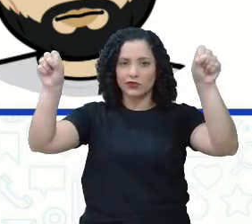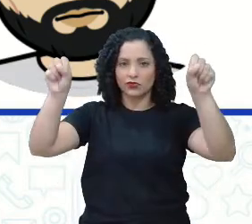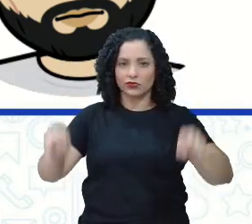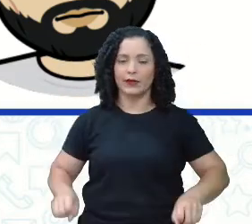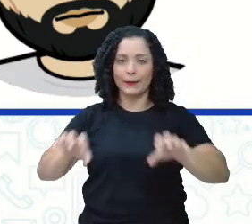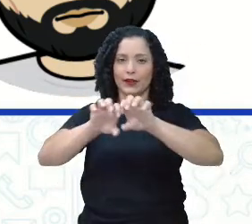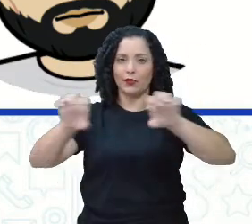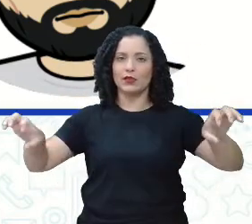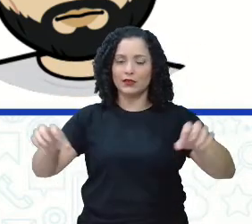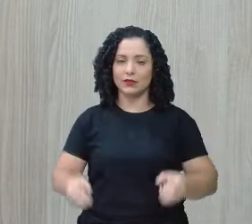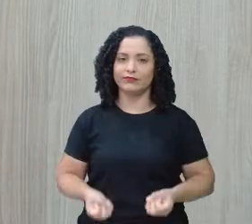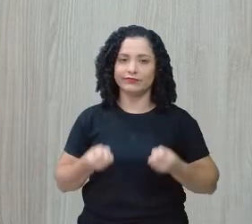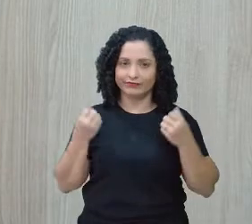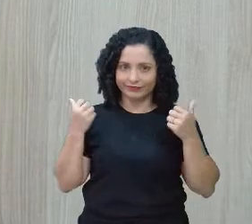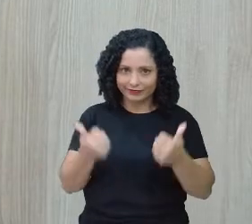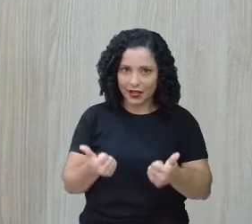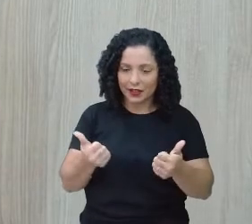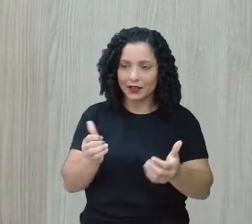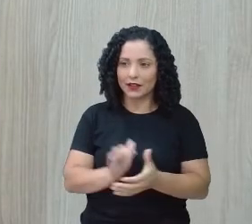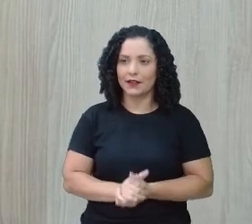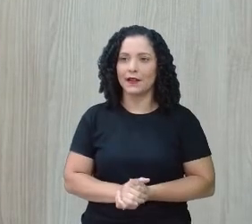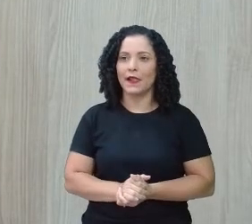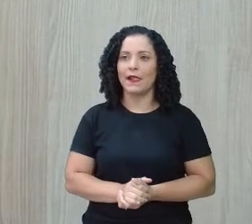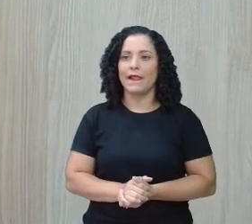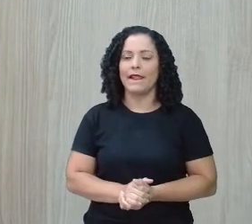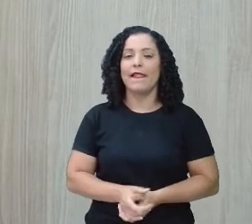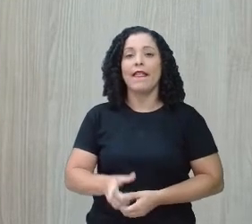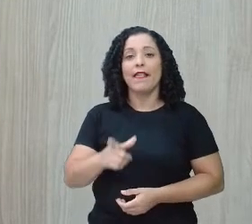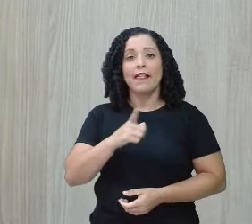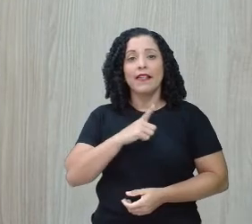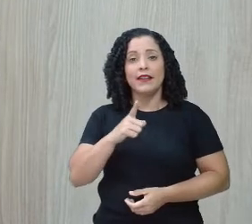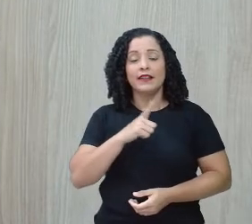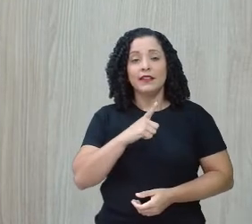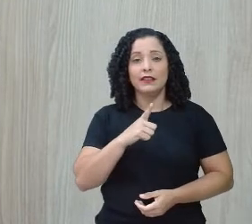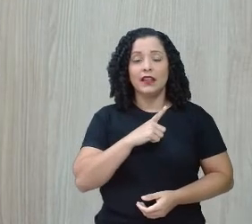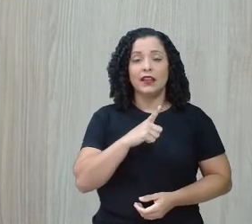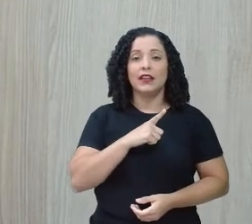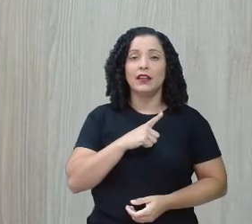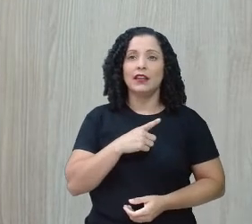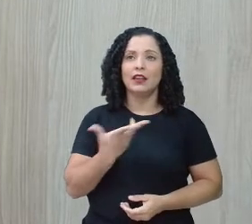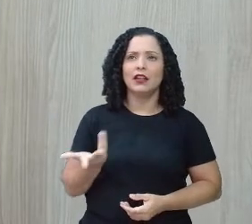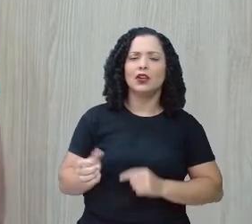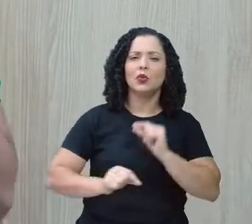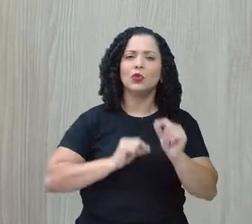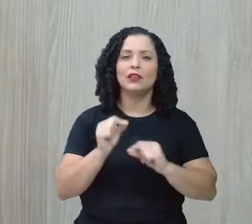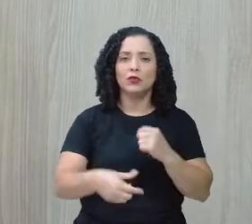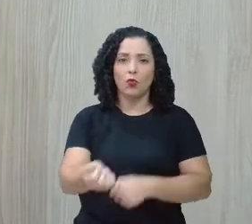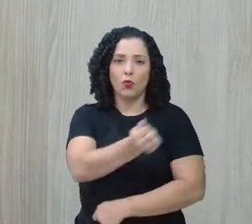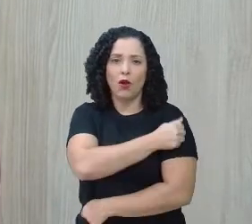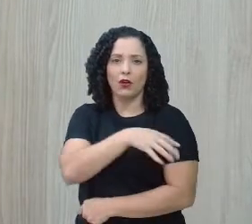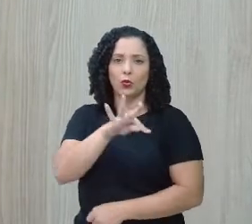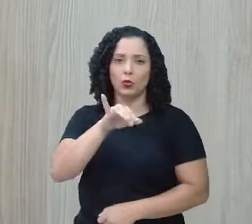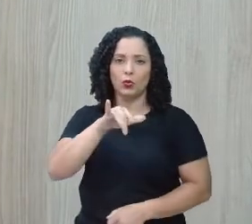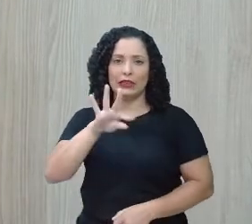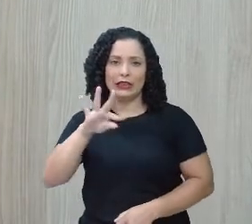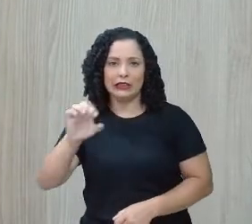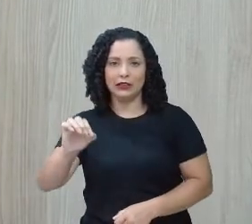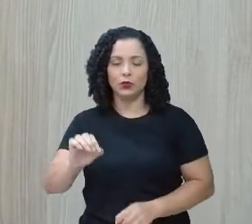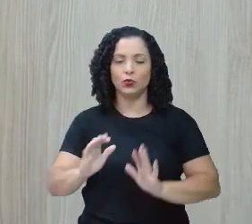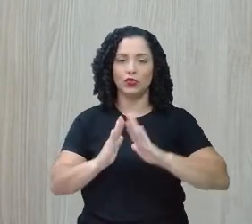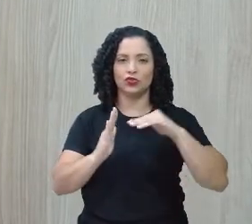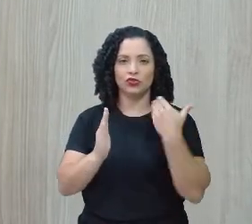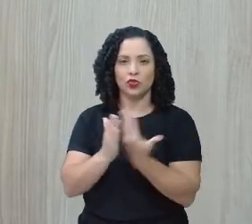equação, tá bom? Então, bom, eu tenho aqui o Tito, certo? O Tito é do Colégio Divino Espírito